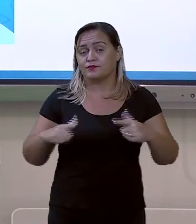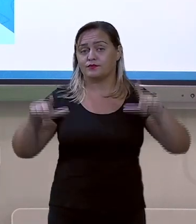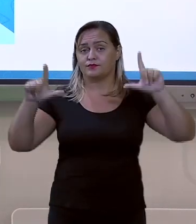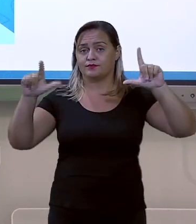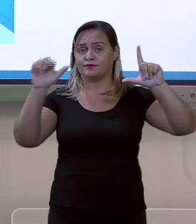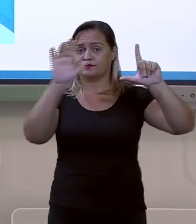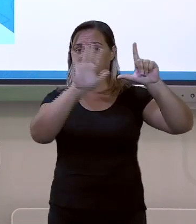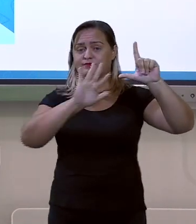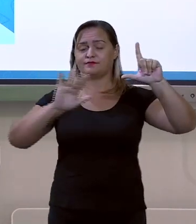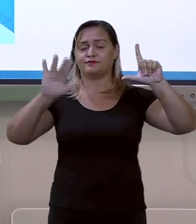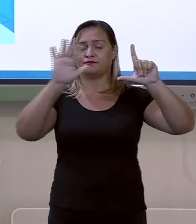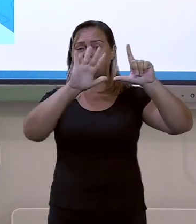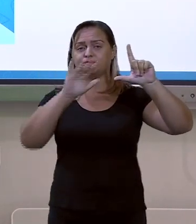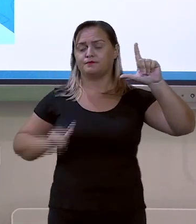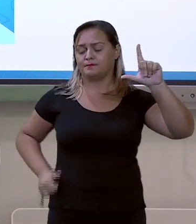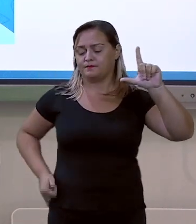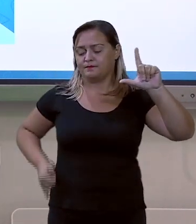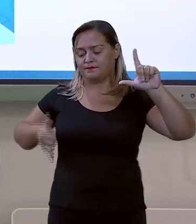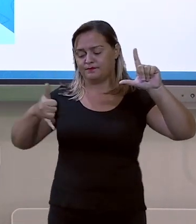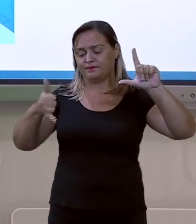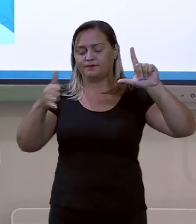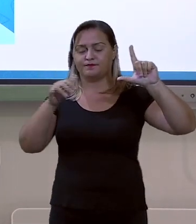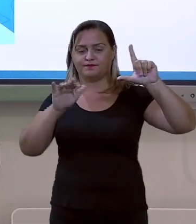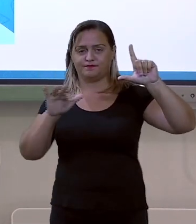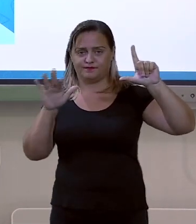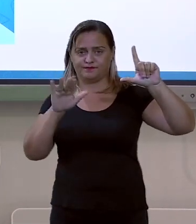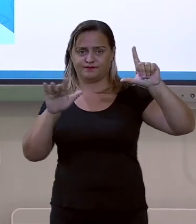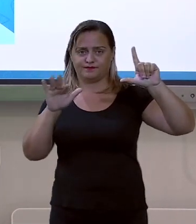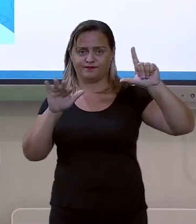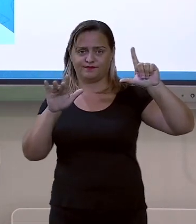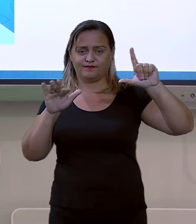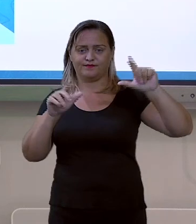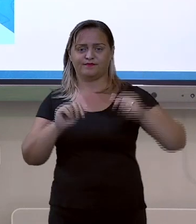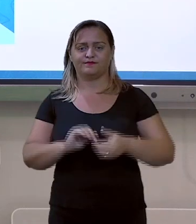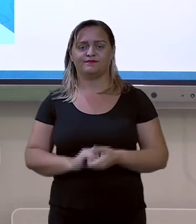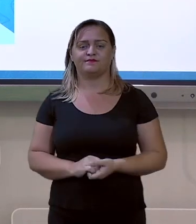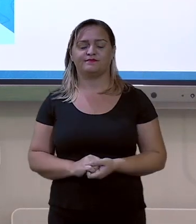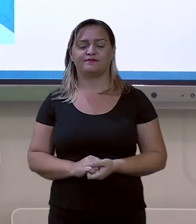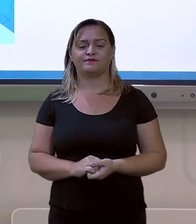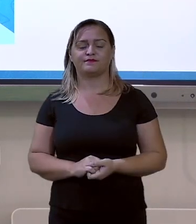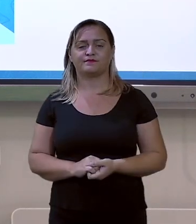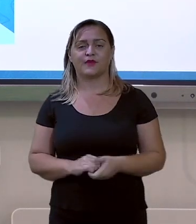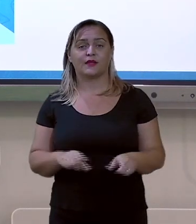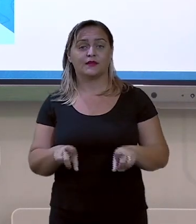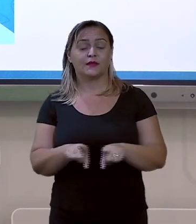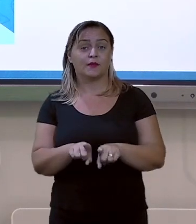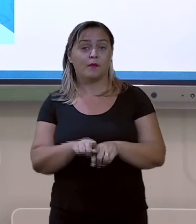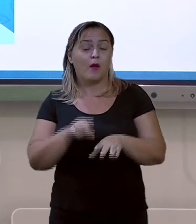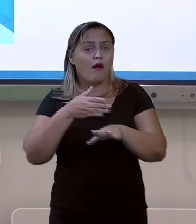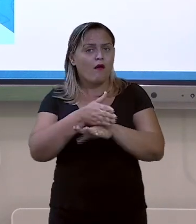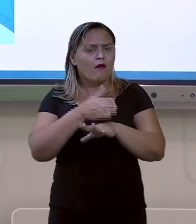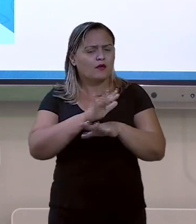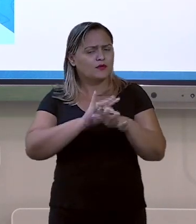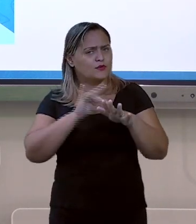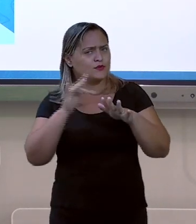GV, aponte a câmera do seu celular na imagem que aparece no canto da tela. Acesse nossas redes